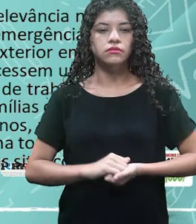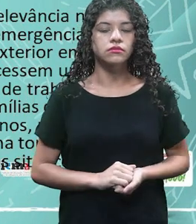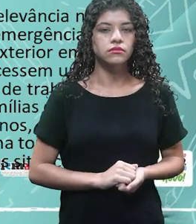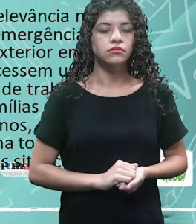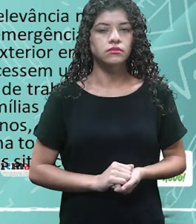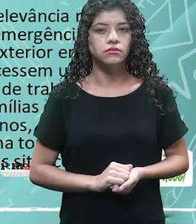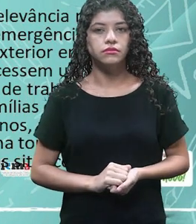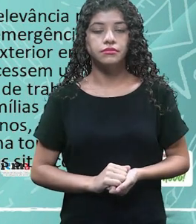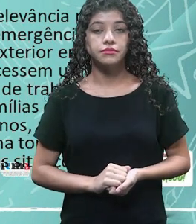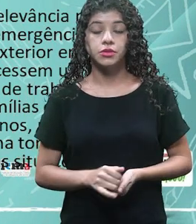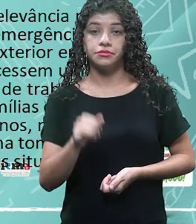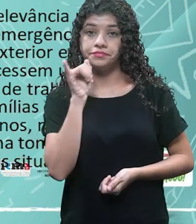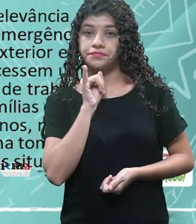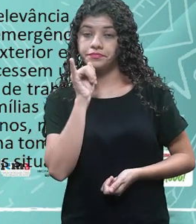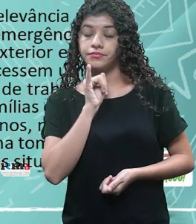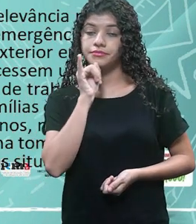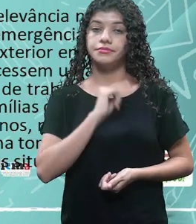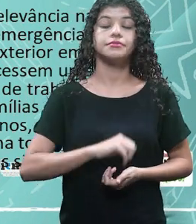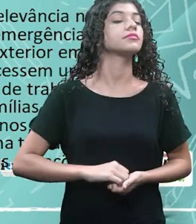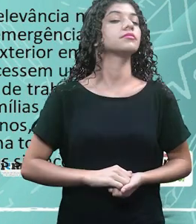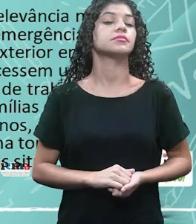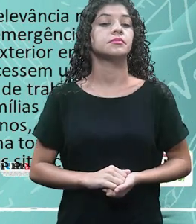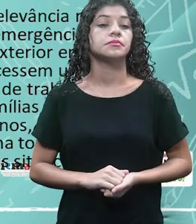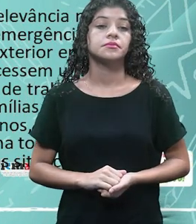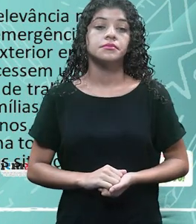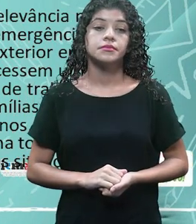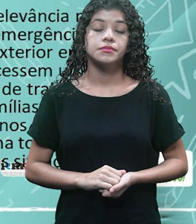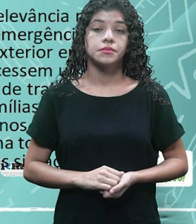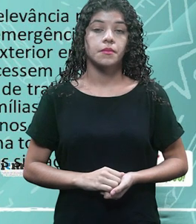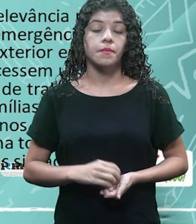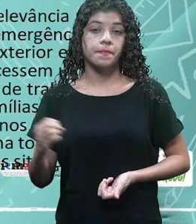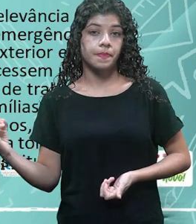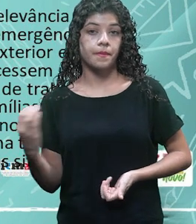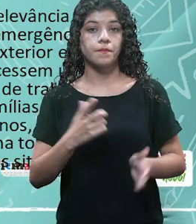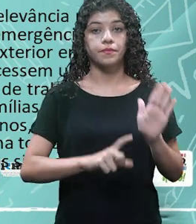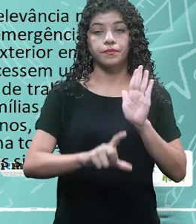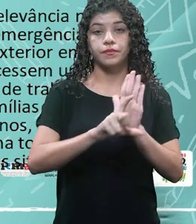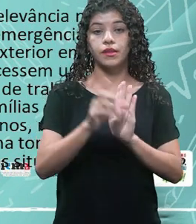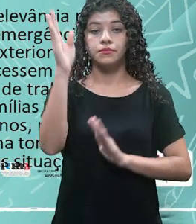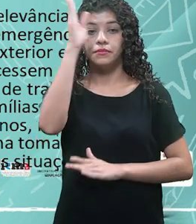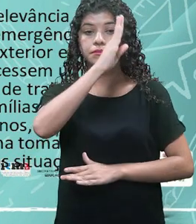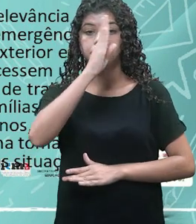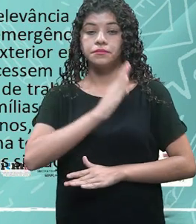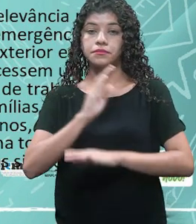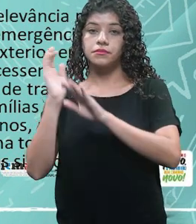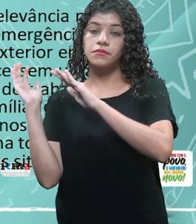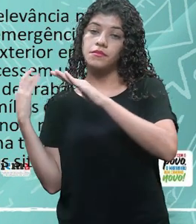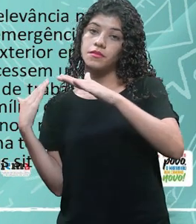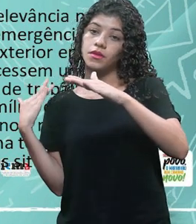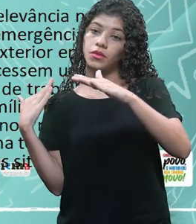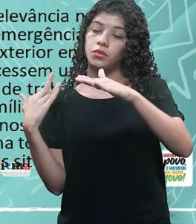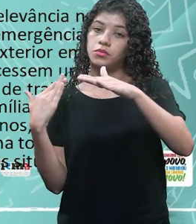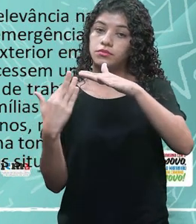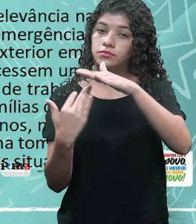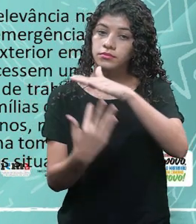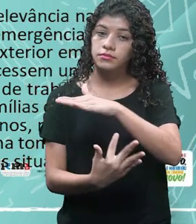um um um exemplo tá é o texto é nova lei brasileira de imigração avanços desafios e ameaças o autor é